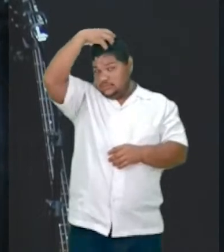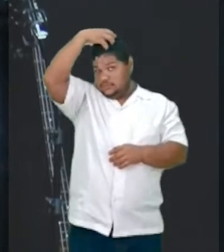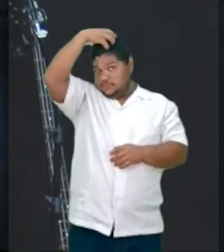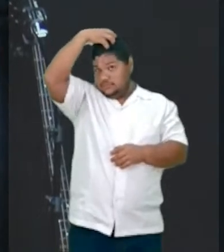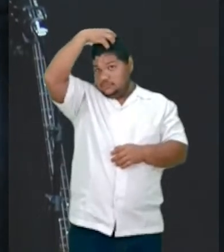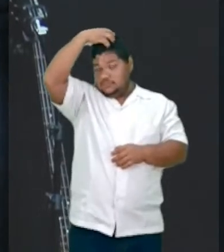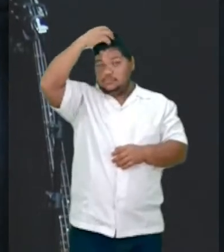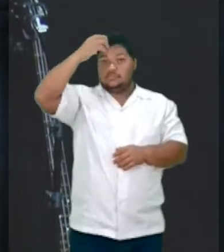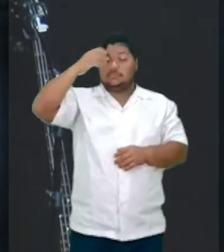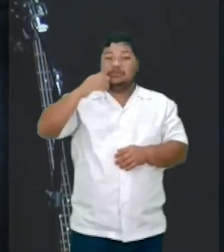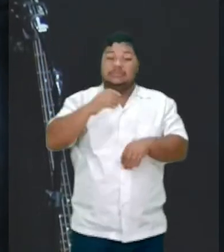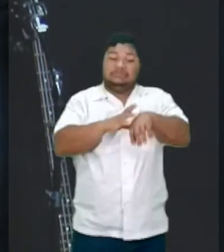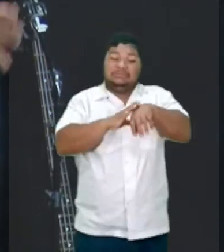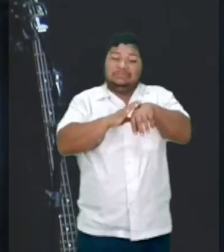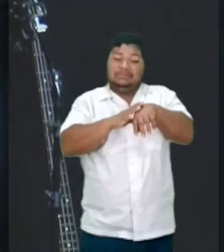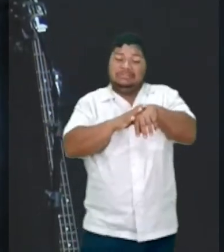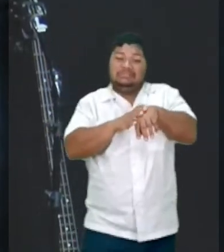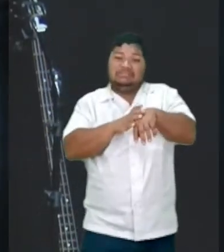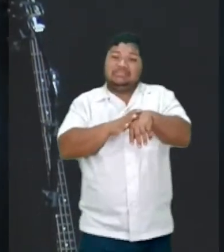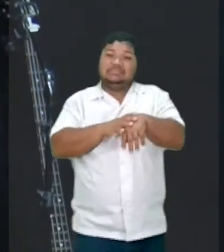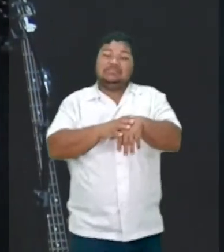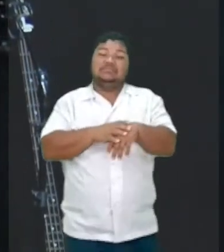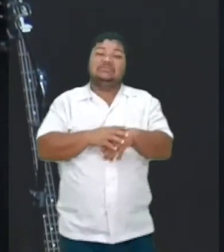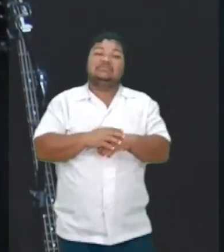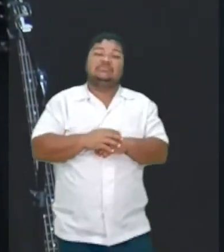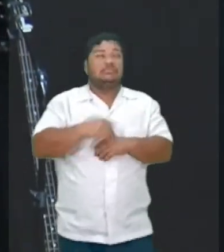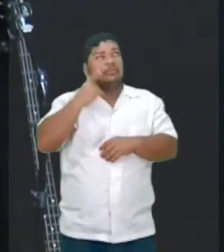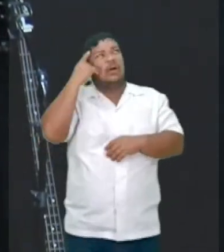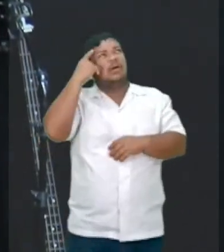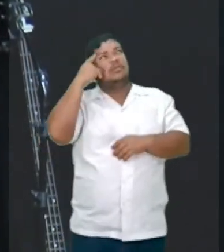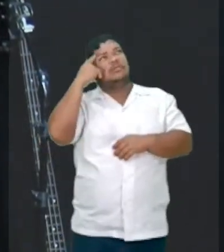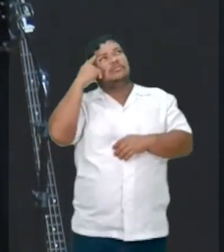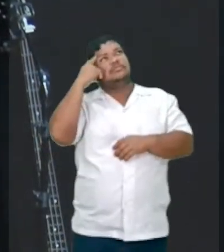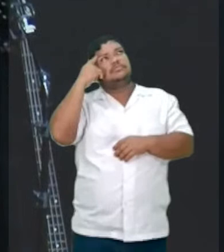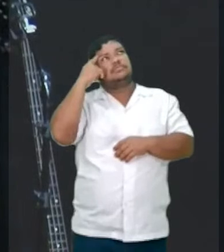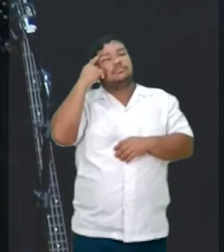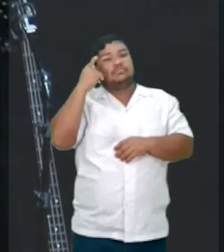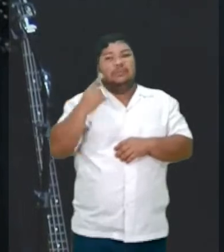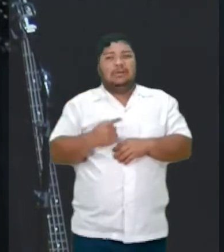ficou doente. Imagine a cena, uma úlcera,